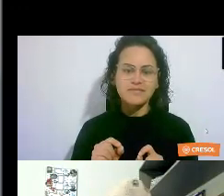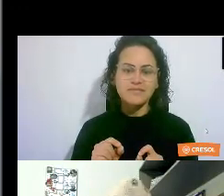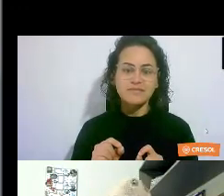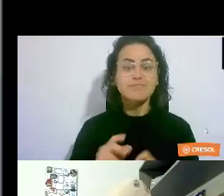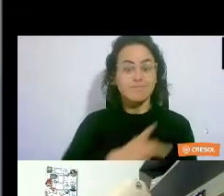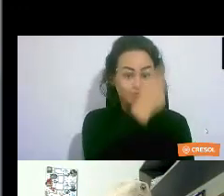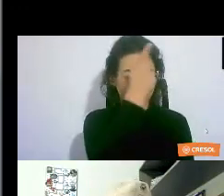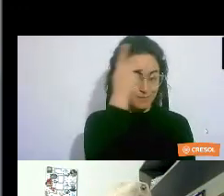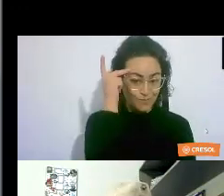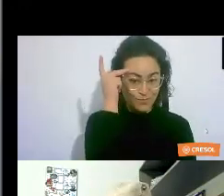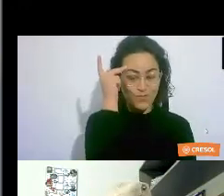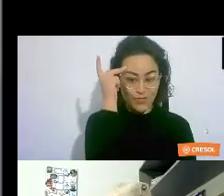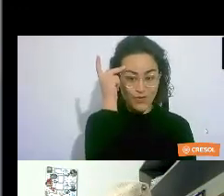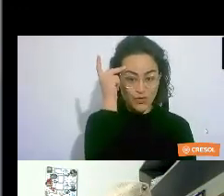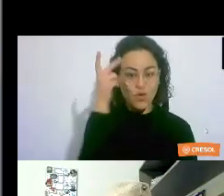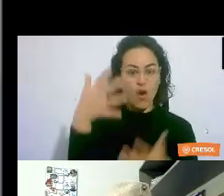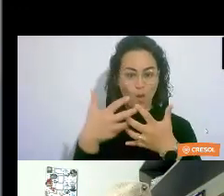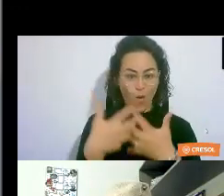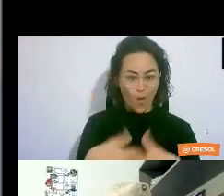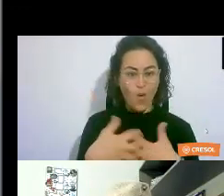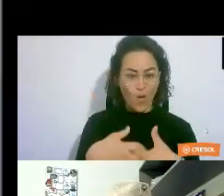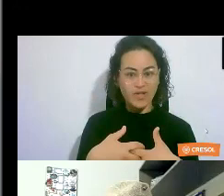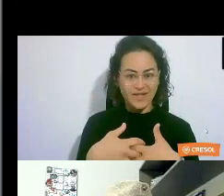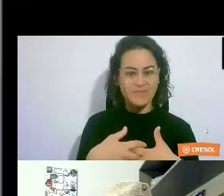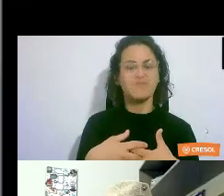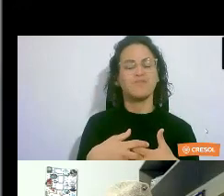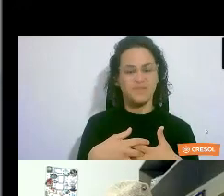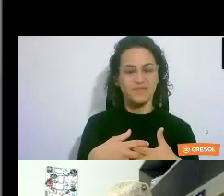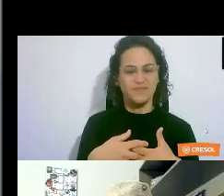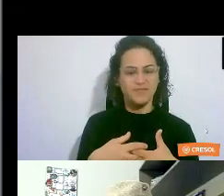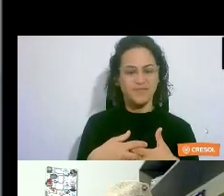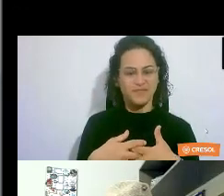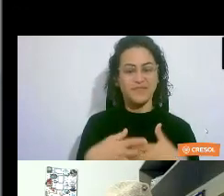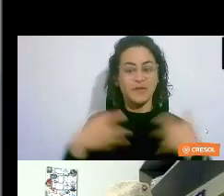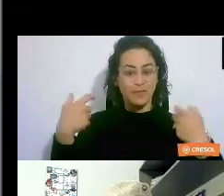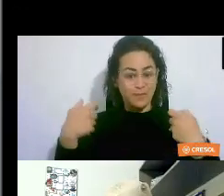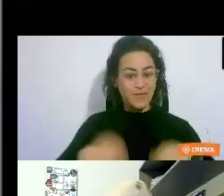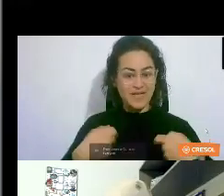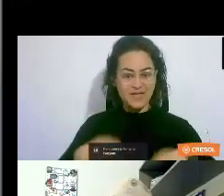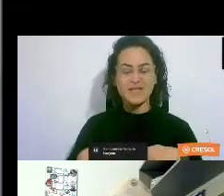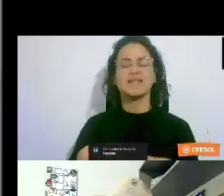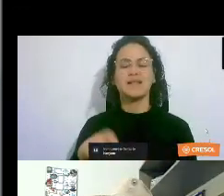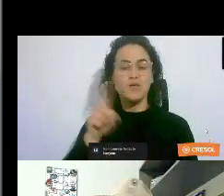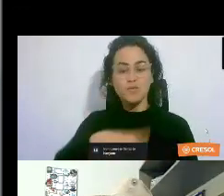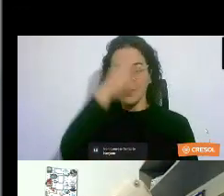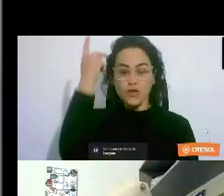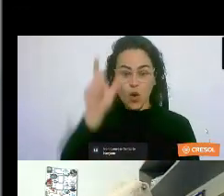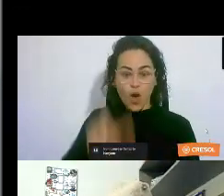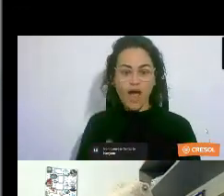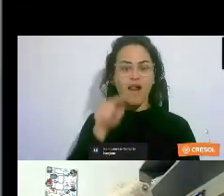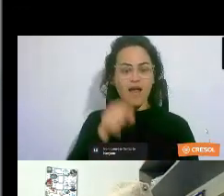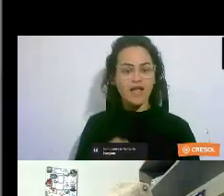Falta o rotariano, a rotariana, o membro da família rotária, que vai, então, movimentar